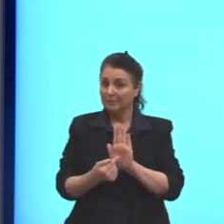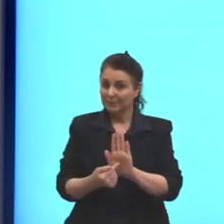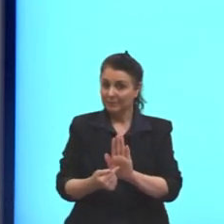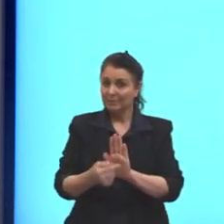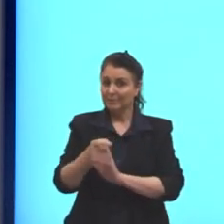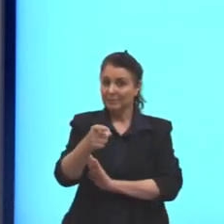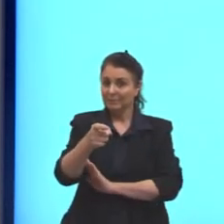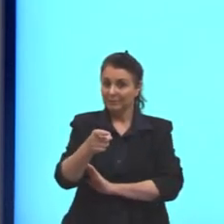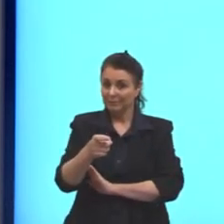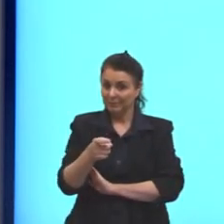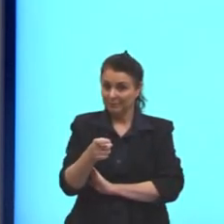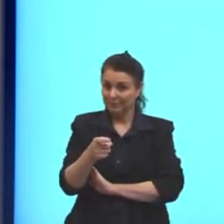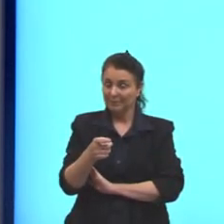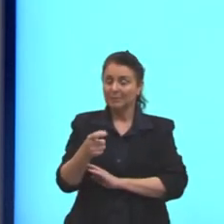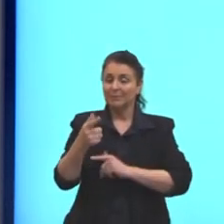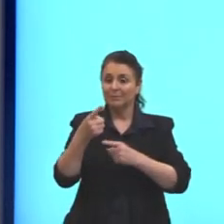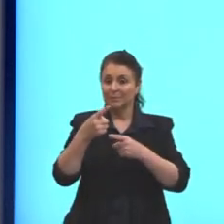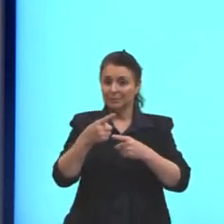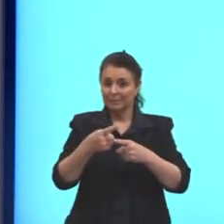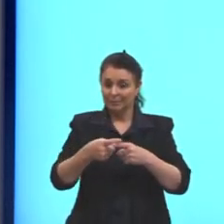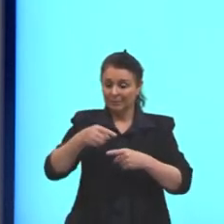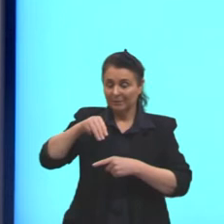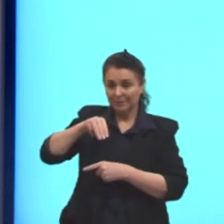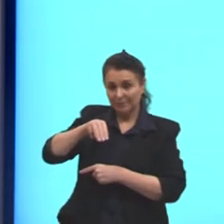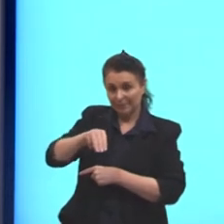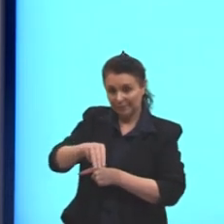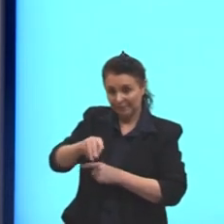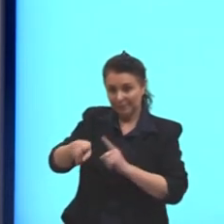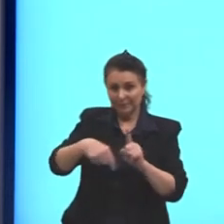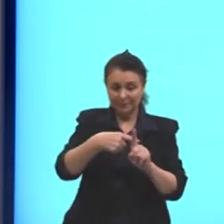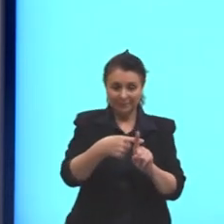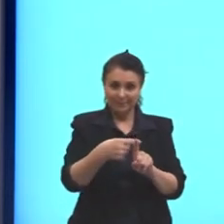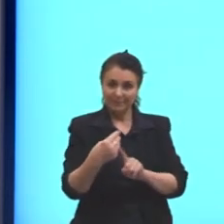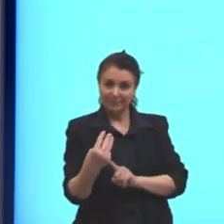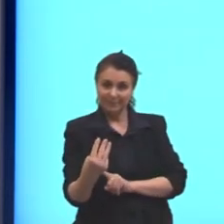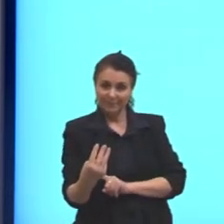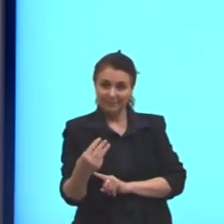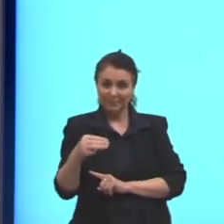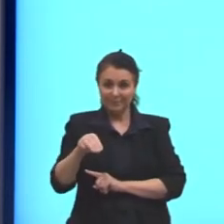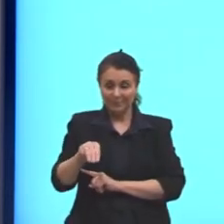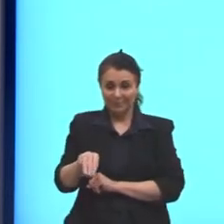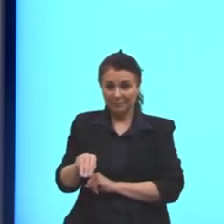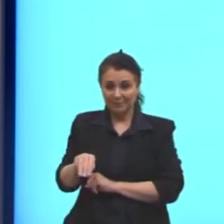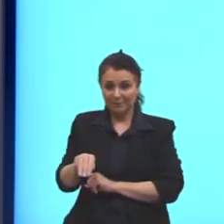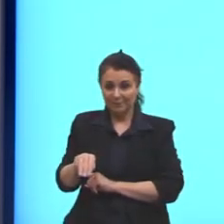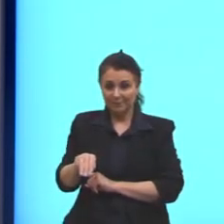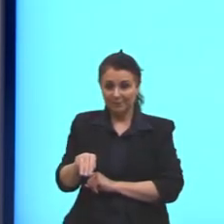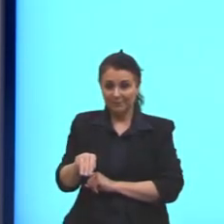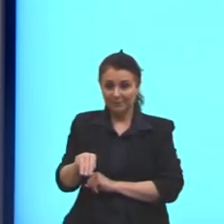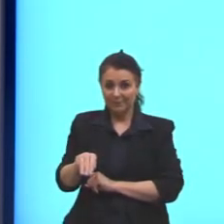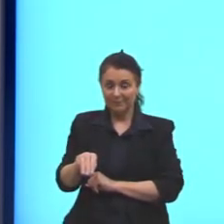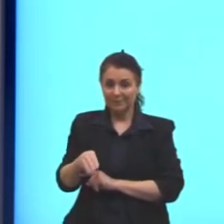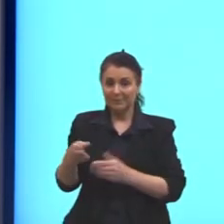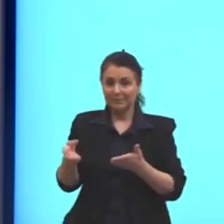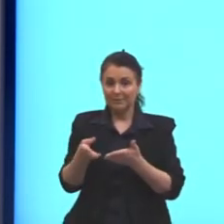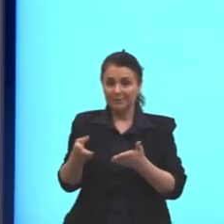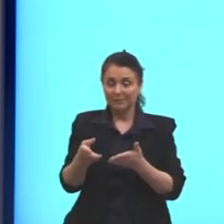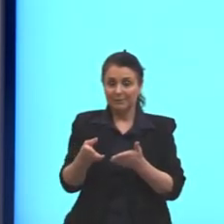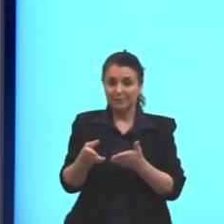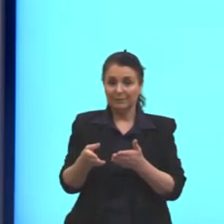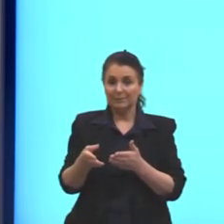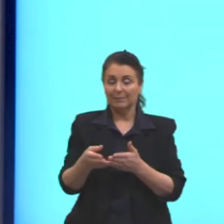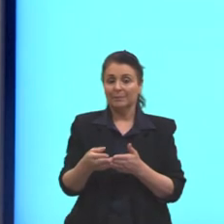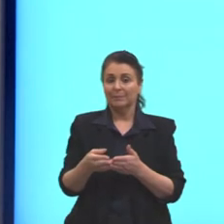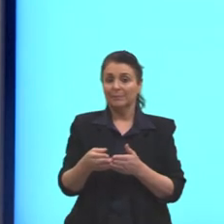é o x que multiplica M + 3n OK agora lá